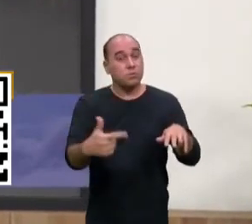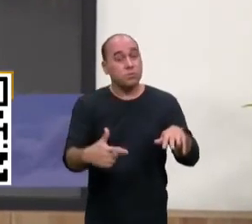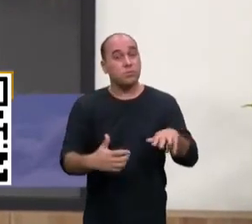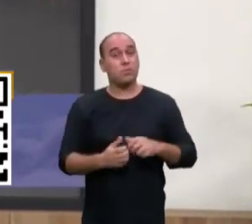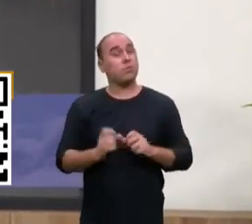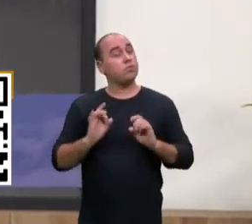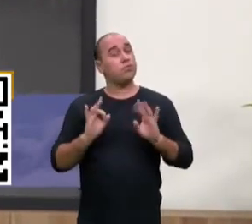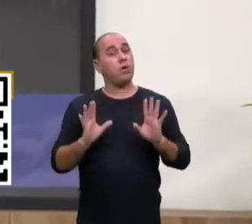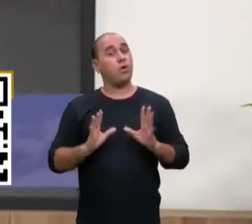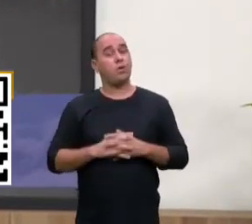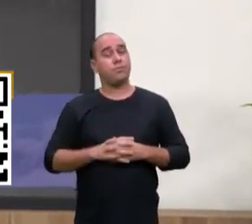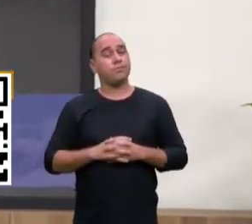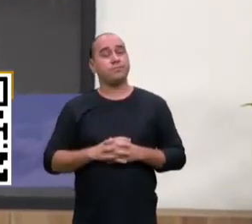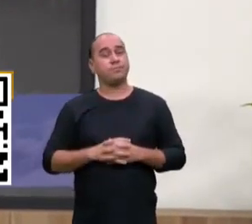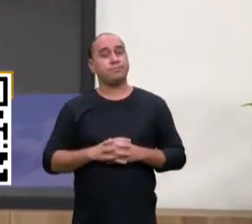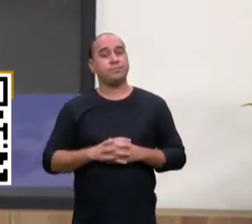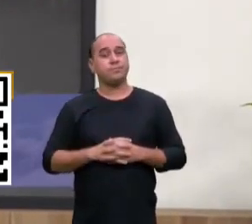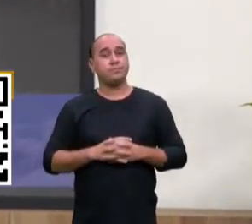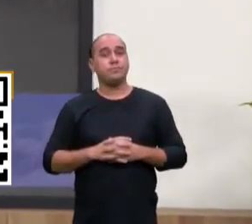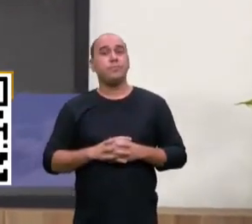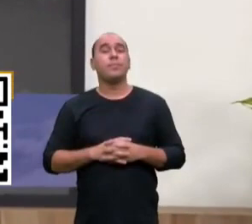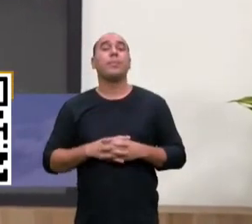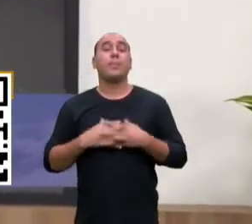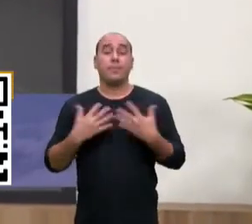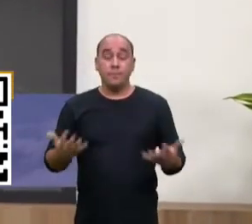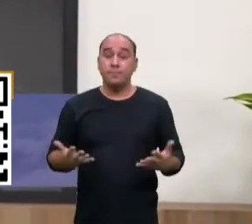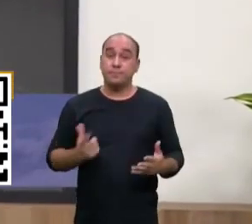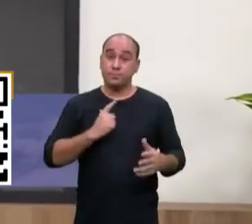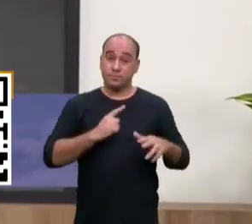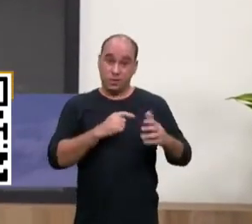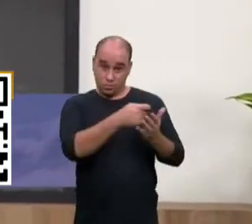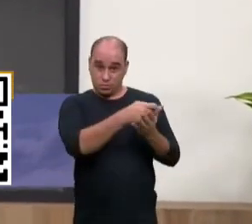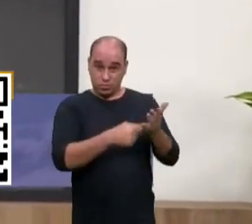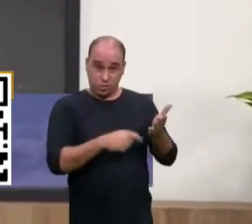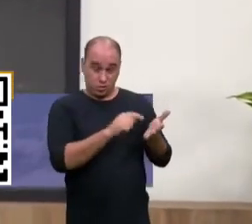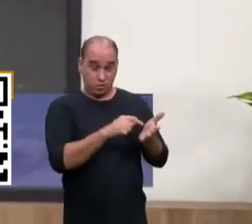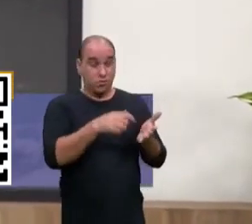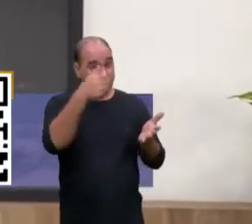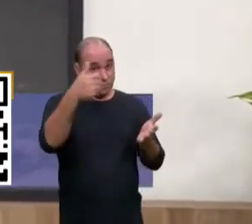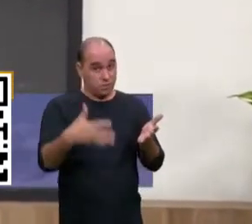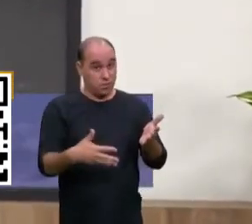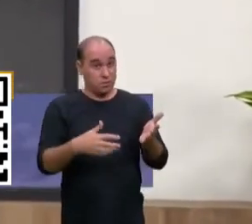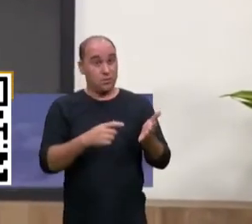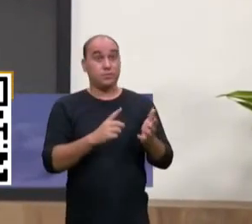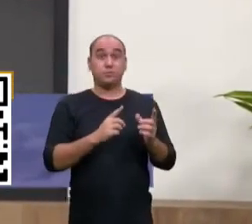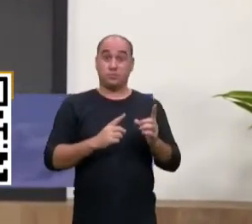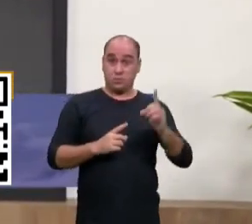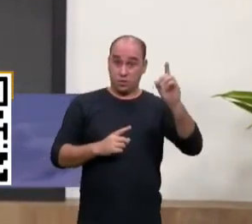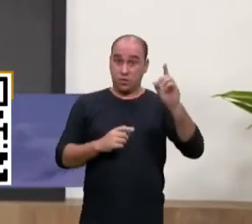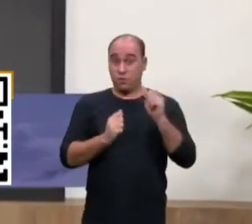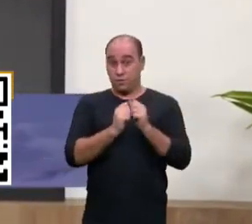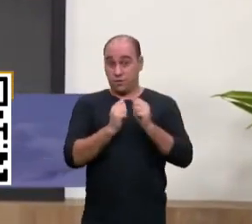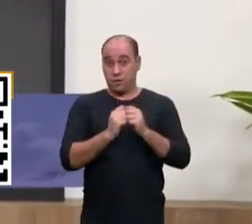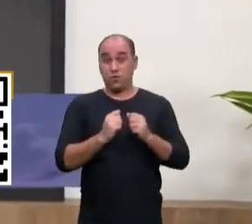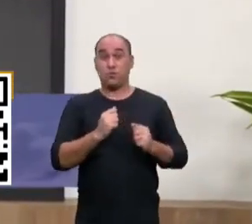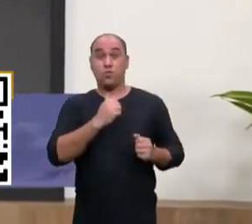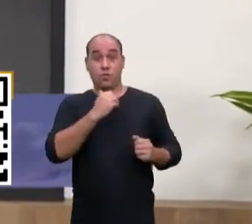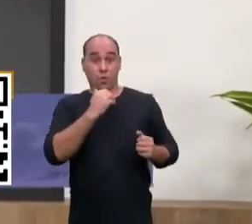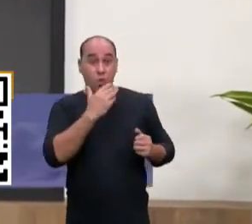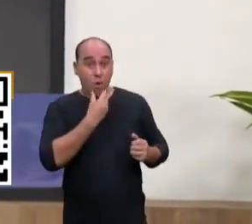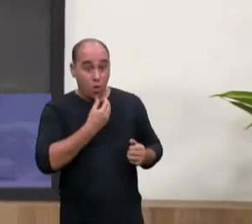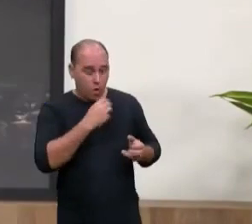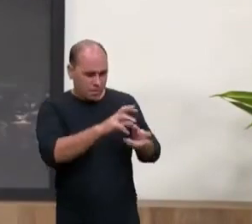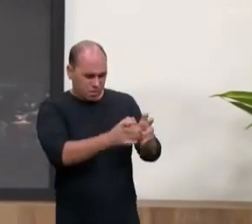é isso nada mais além disso agora tem um ter tem uma expressão nesse texto que fala assim Deus fez o homem do pó da terra